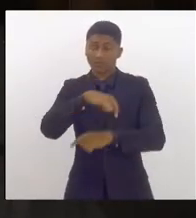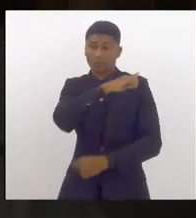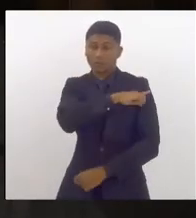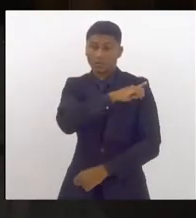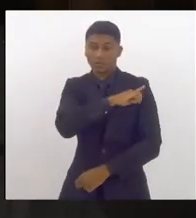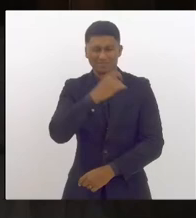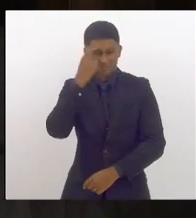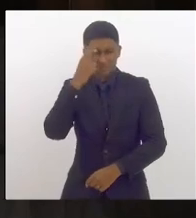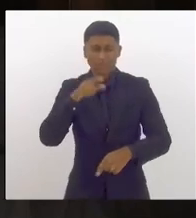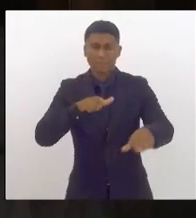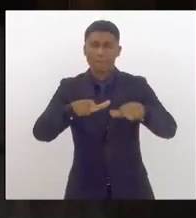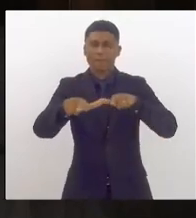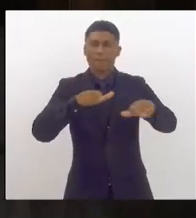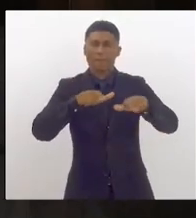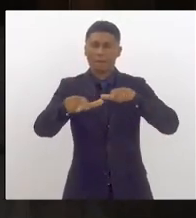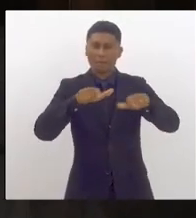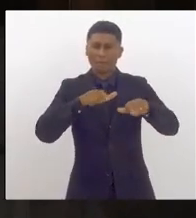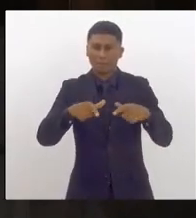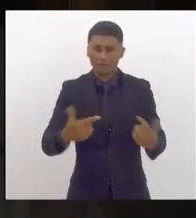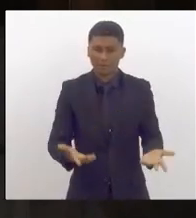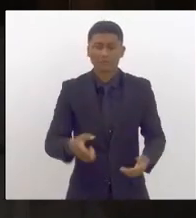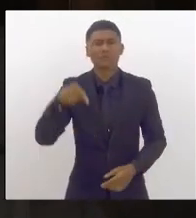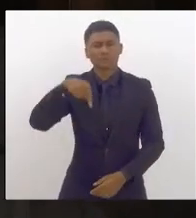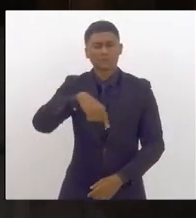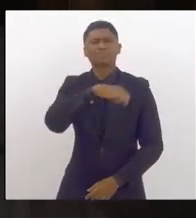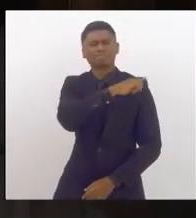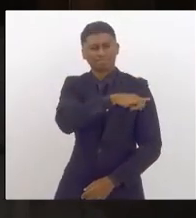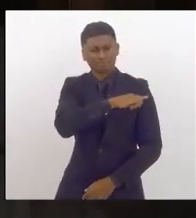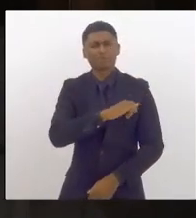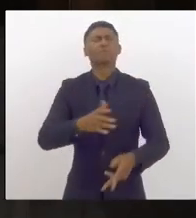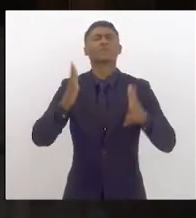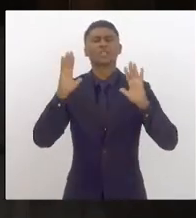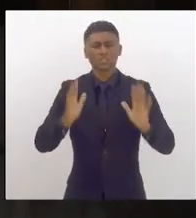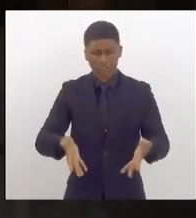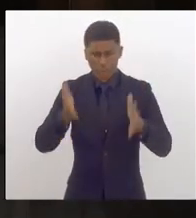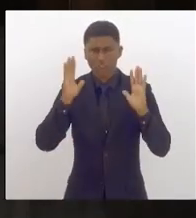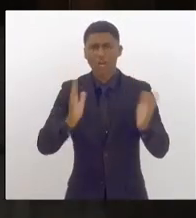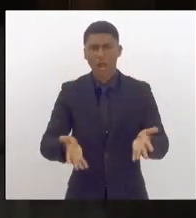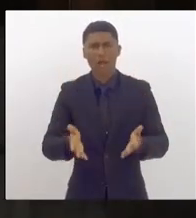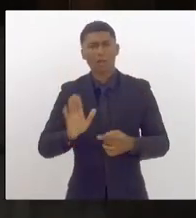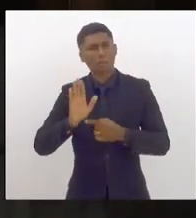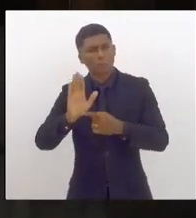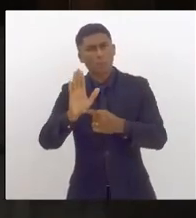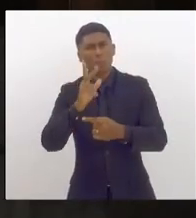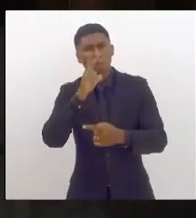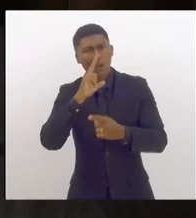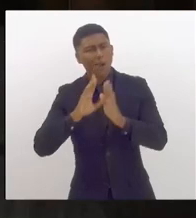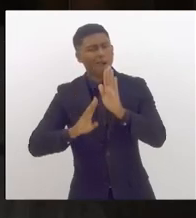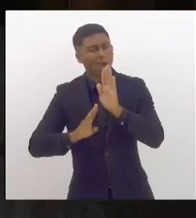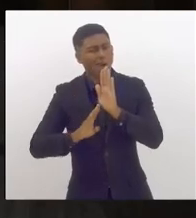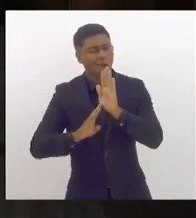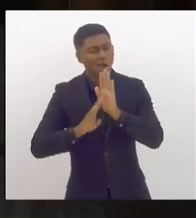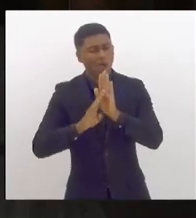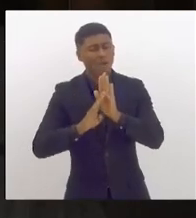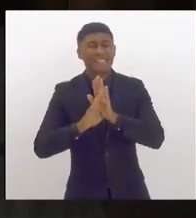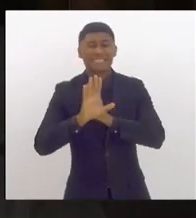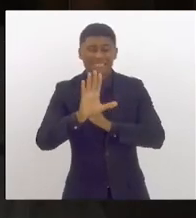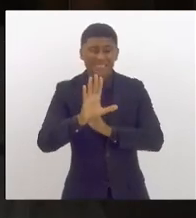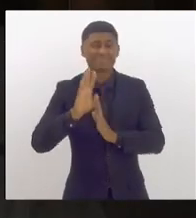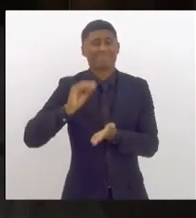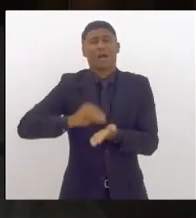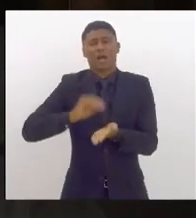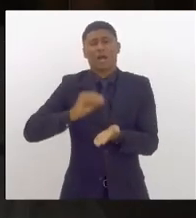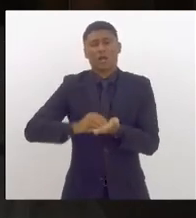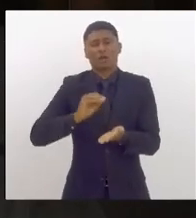Embora tenha demonstrado algum nível algum nível de recuperação mas o saldo é muito negativo nos últimos cinco seis anos